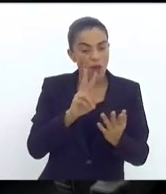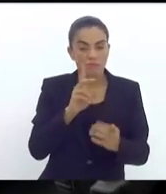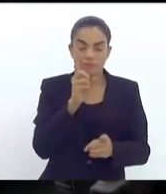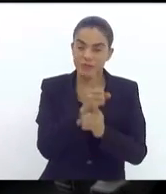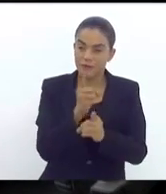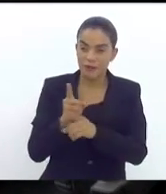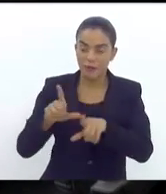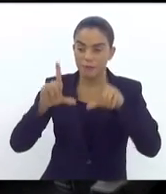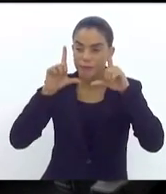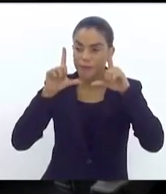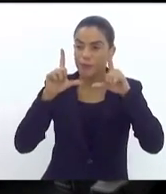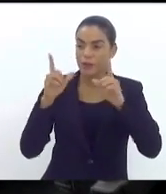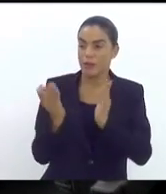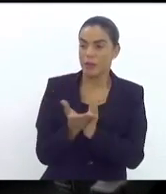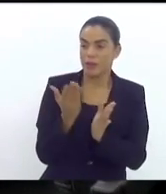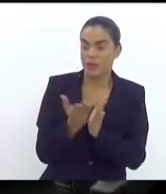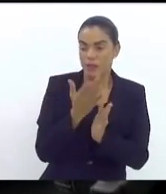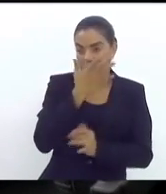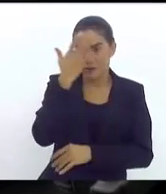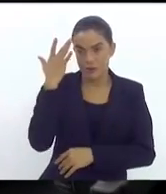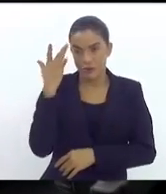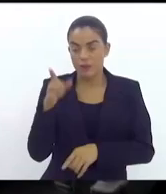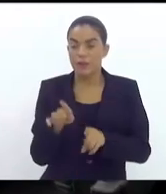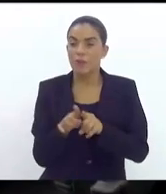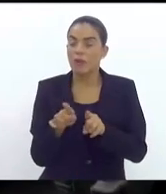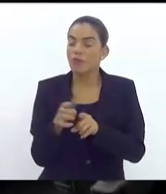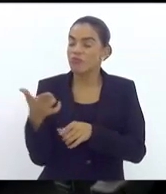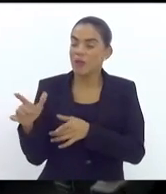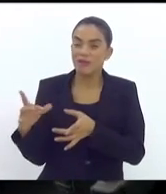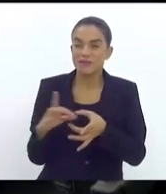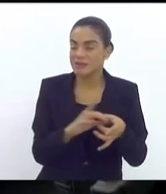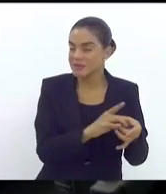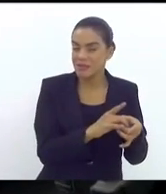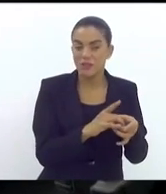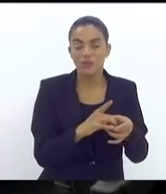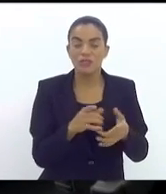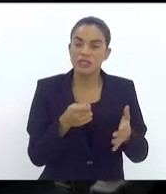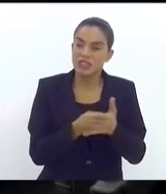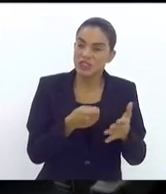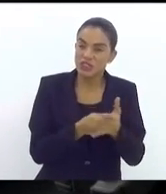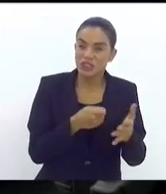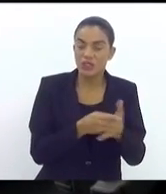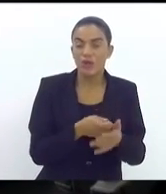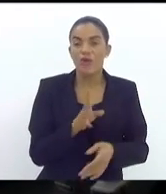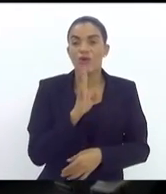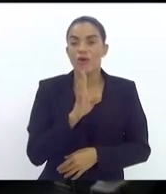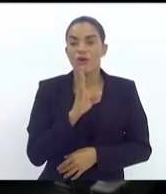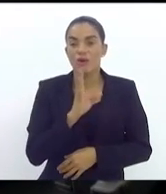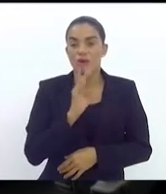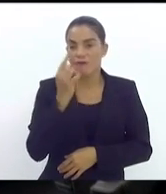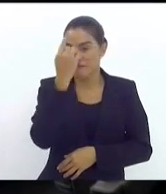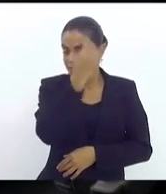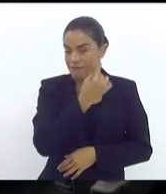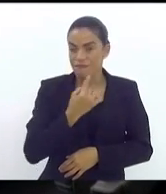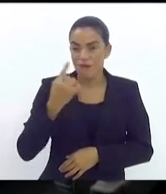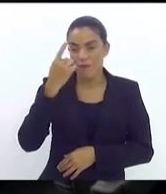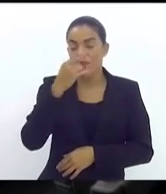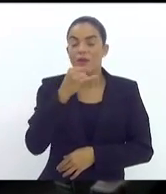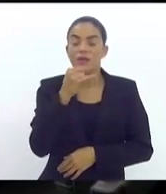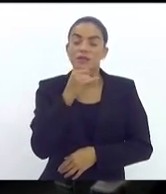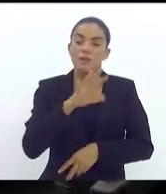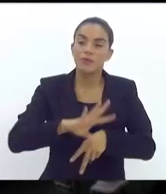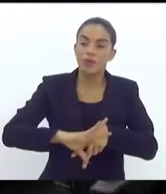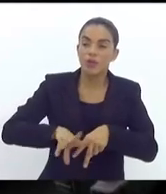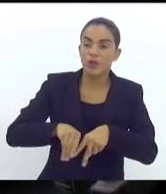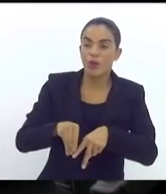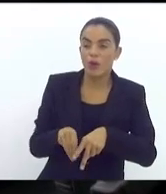Salvo situações muito particulares, parece fazer pouco sentido exigir o reconhecimento de pessoas para investigar, por exemplo, um crime de corrupção ativa no qual